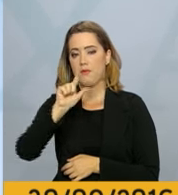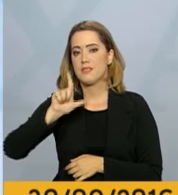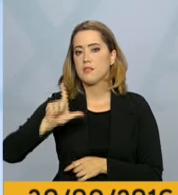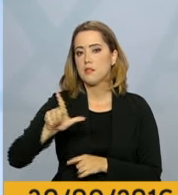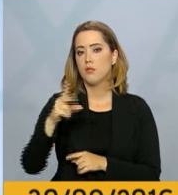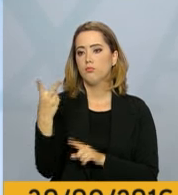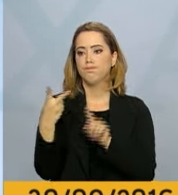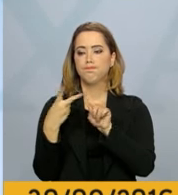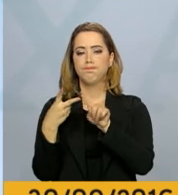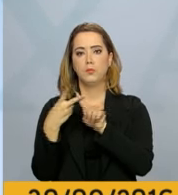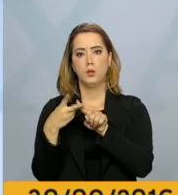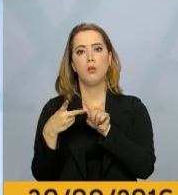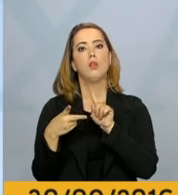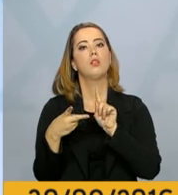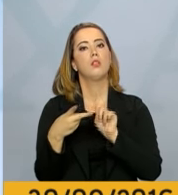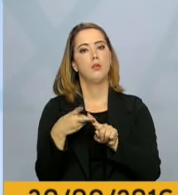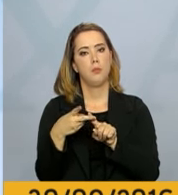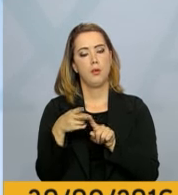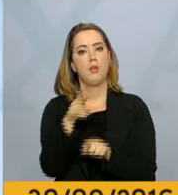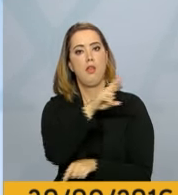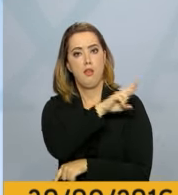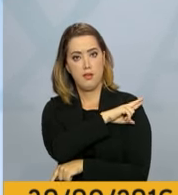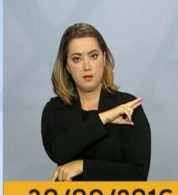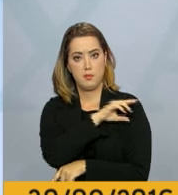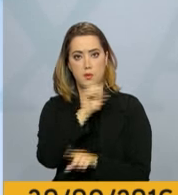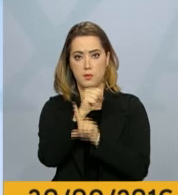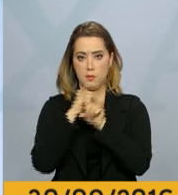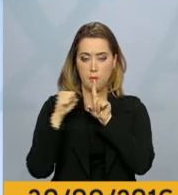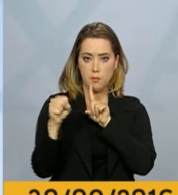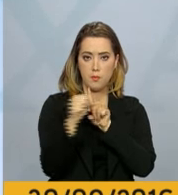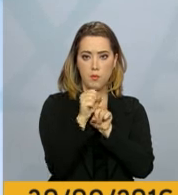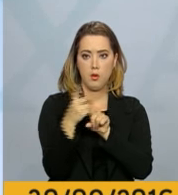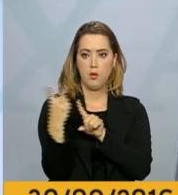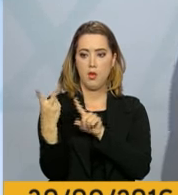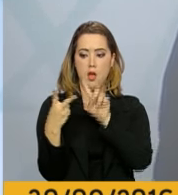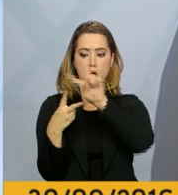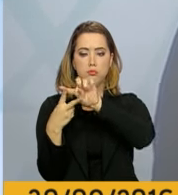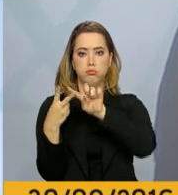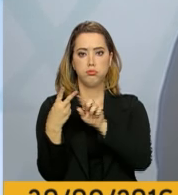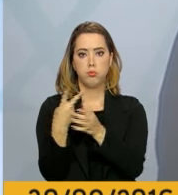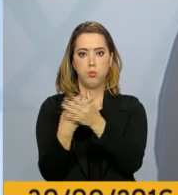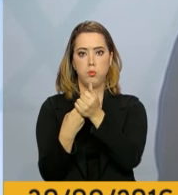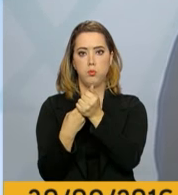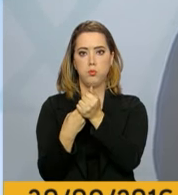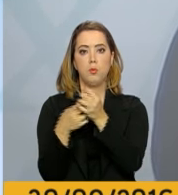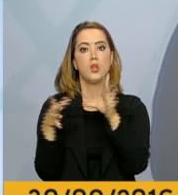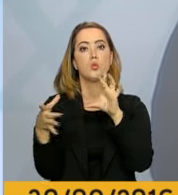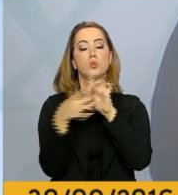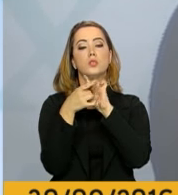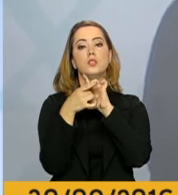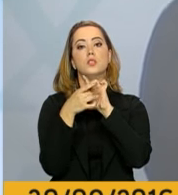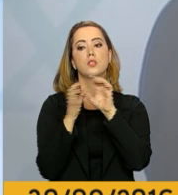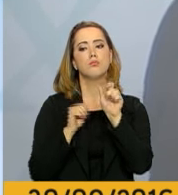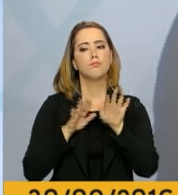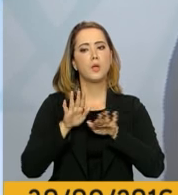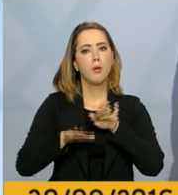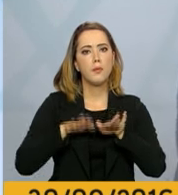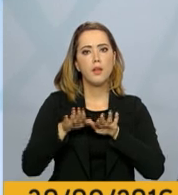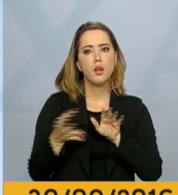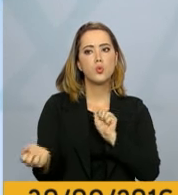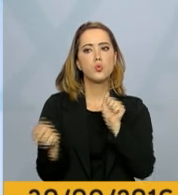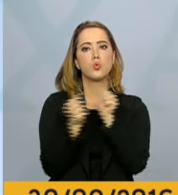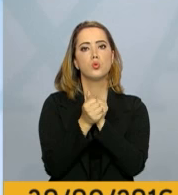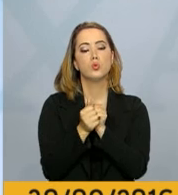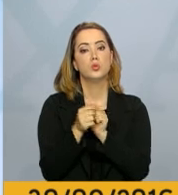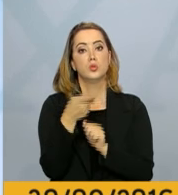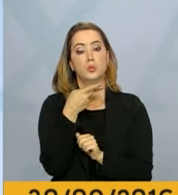a responsabilidade social. E elas caminham juntas. Por que que devem caminhar juntas? Porque não vamos ignorar